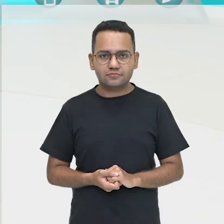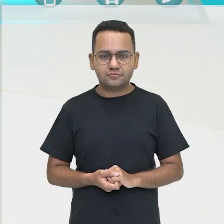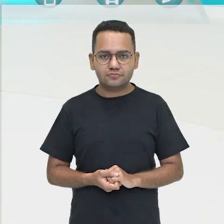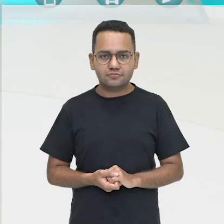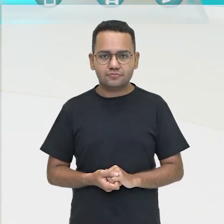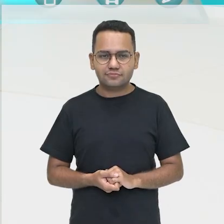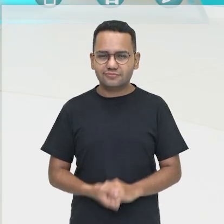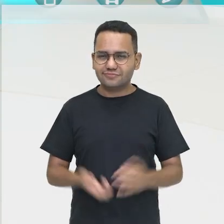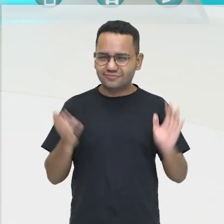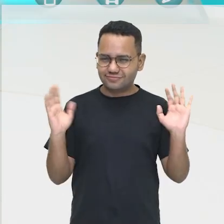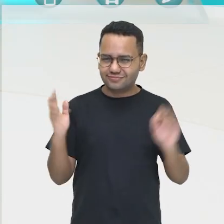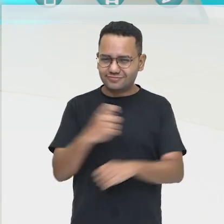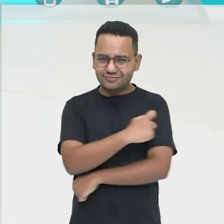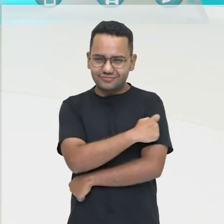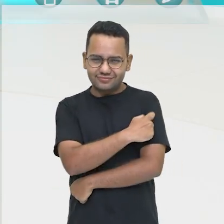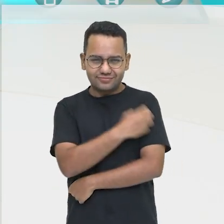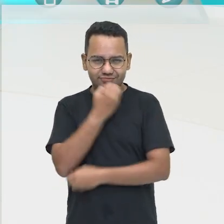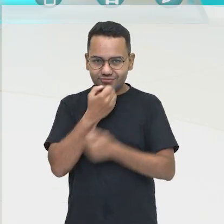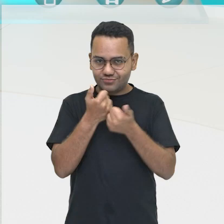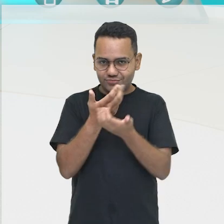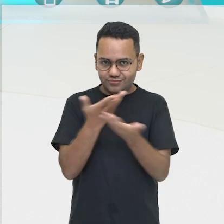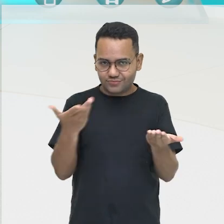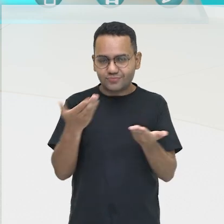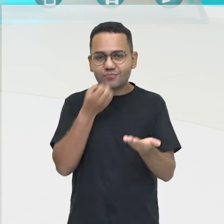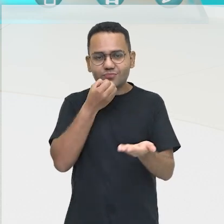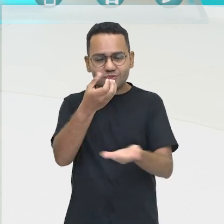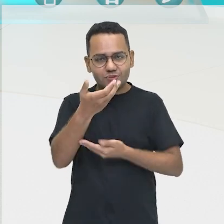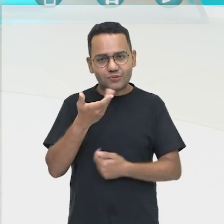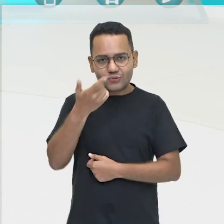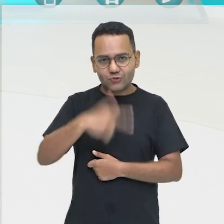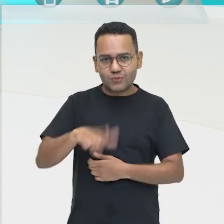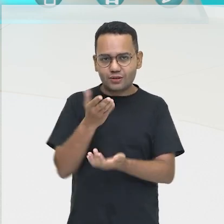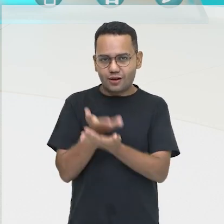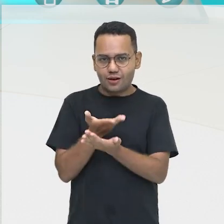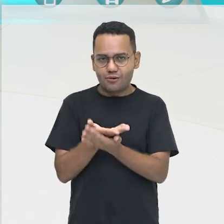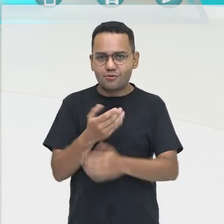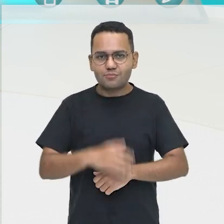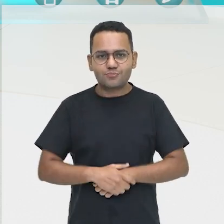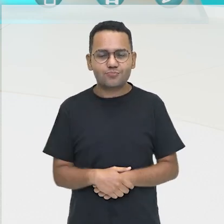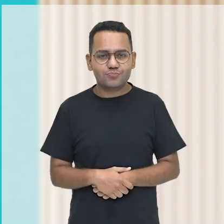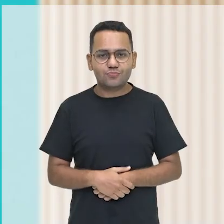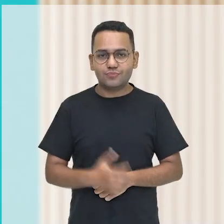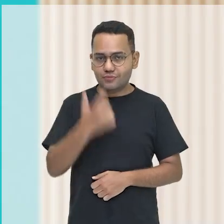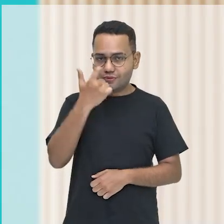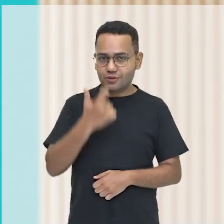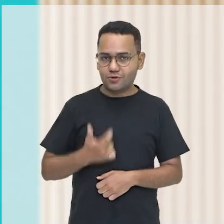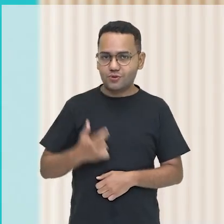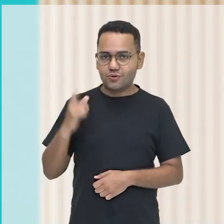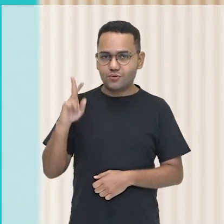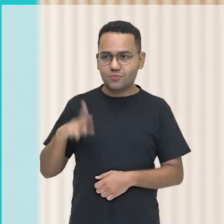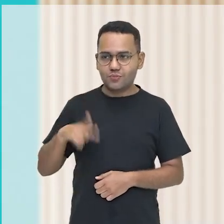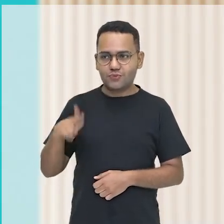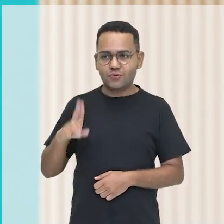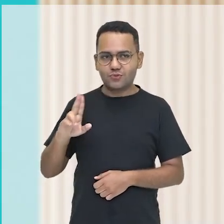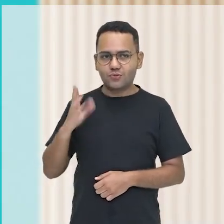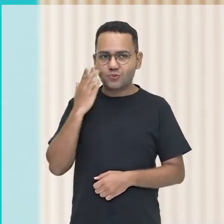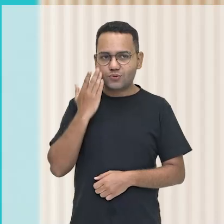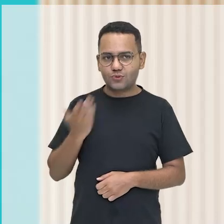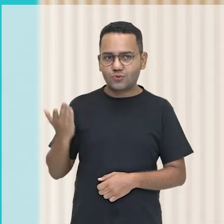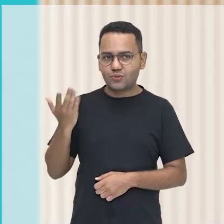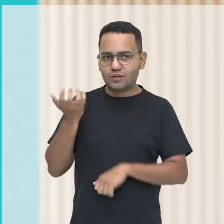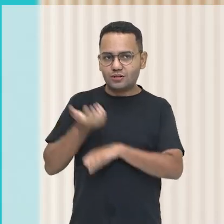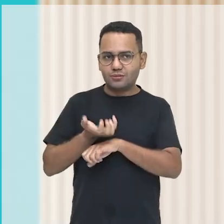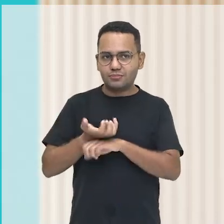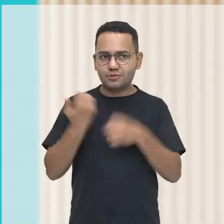Olá pessoal, tudo bem com vocês? Sejam bem-vindos a mais uma aula. Eu sou o professor Kim Raoni, da nossa